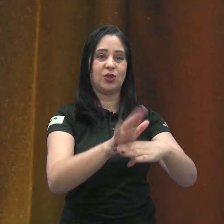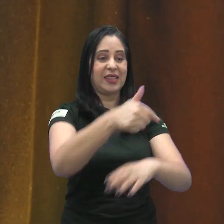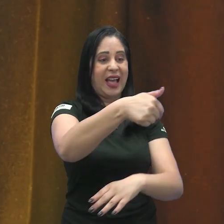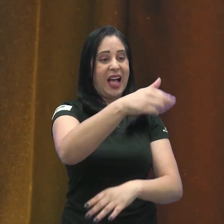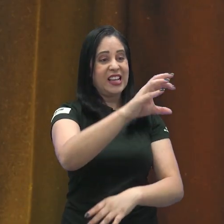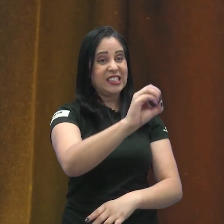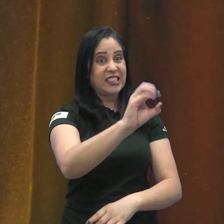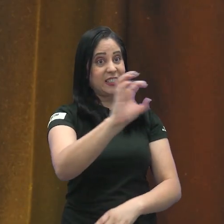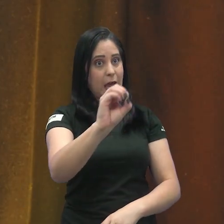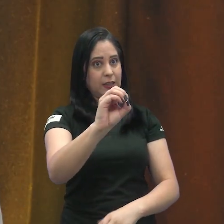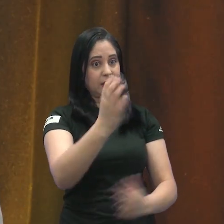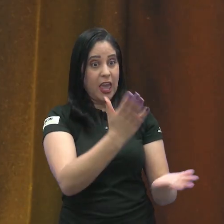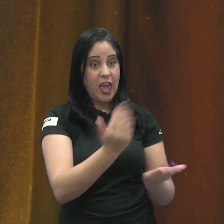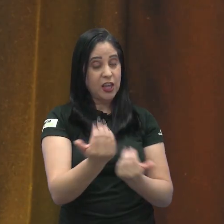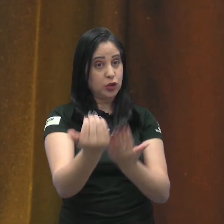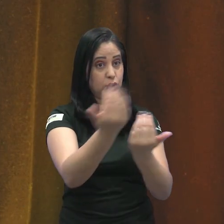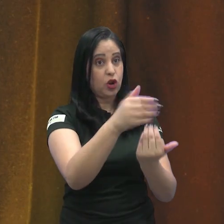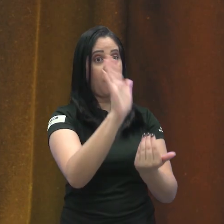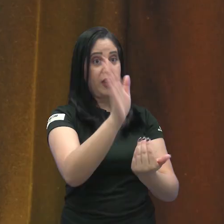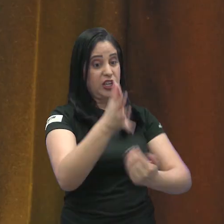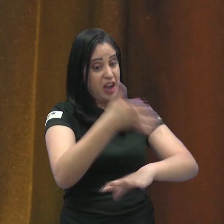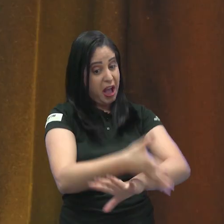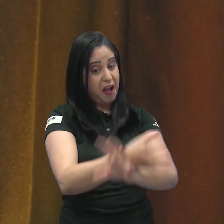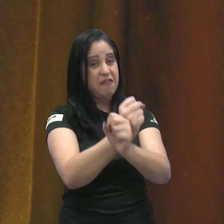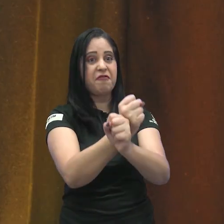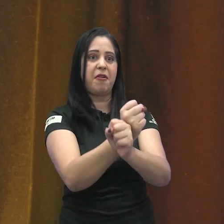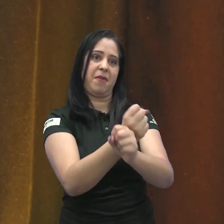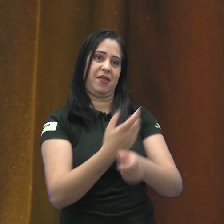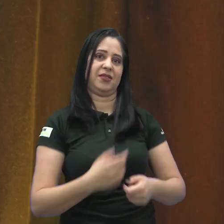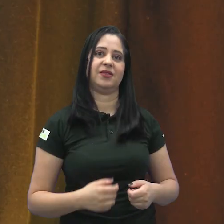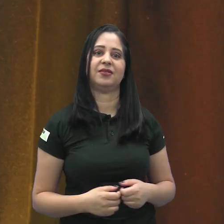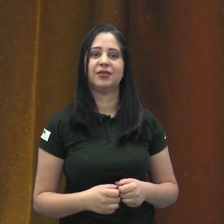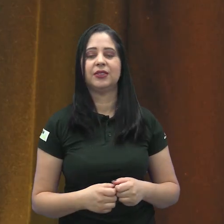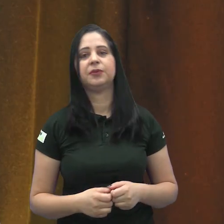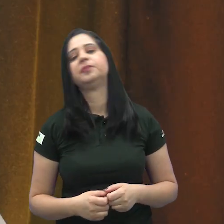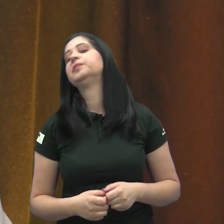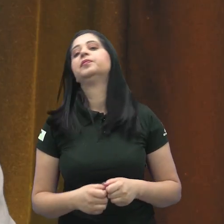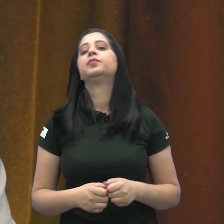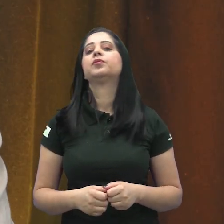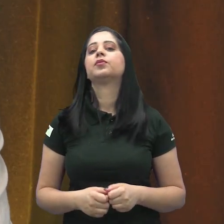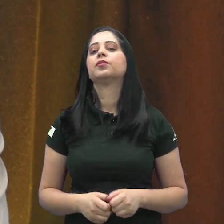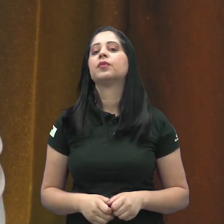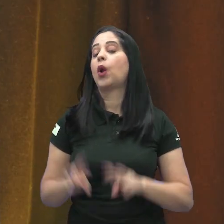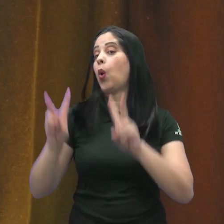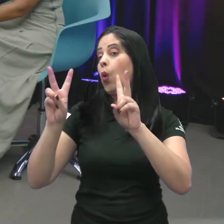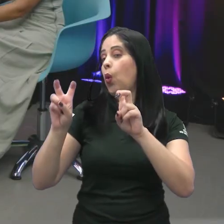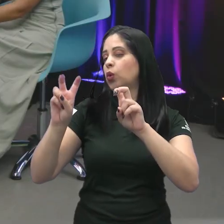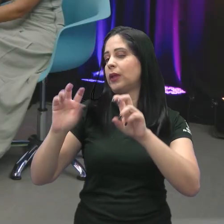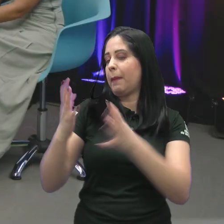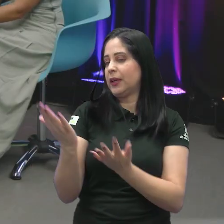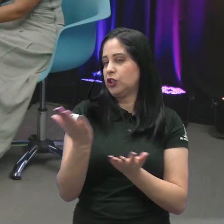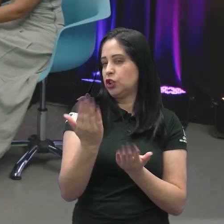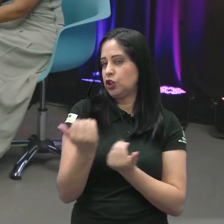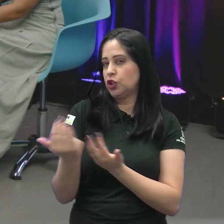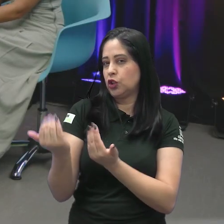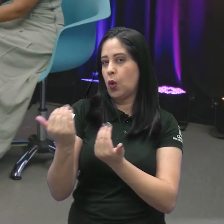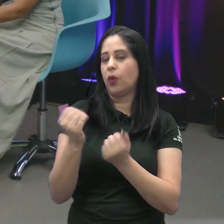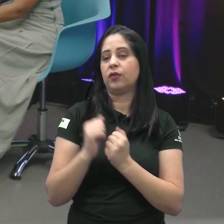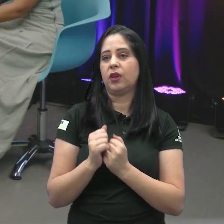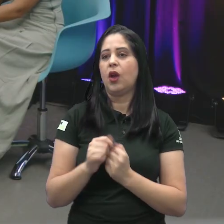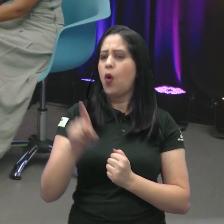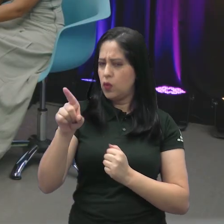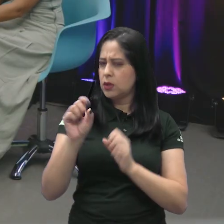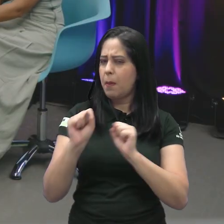né? E 700 pessoas hoje que são nível superior, foi graças a essa minha ideia. Aproveitando que a gente está falando da juventude,